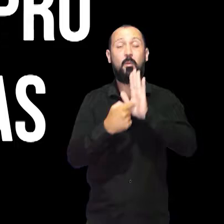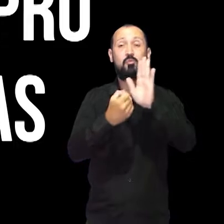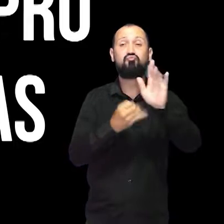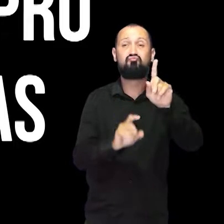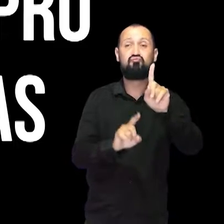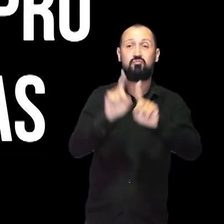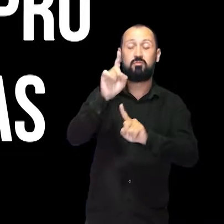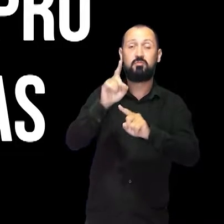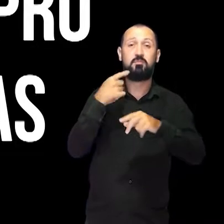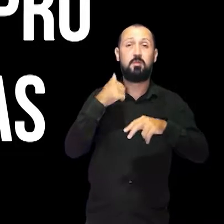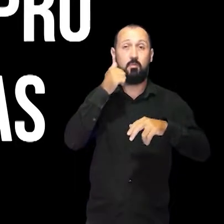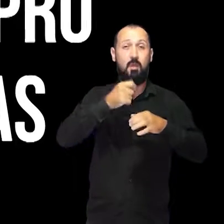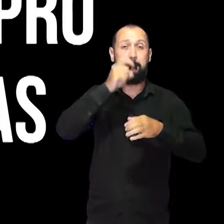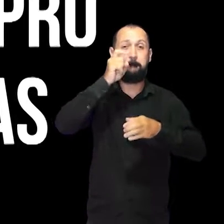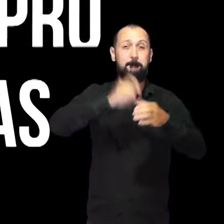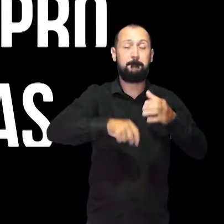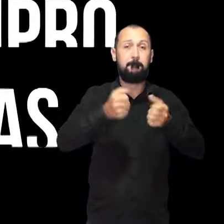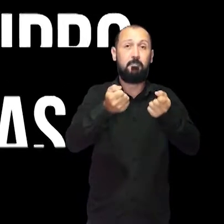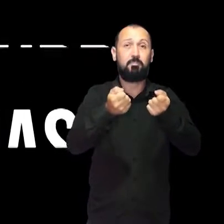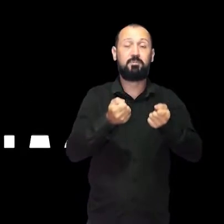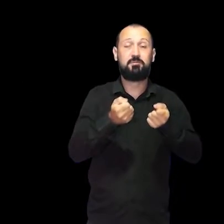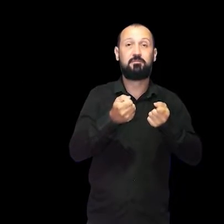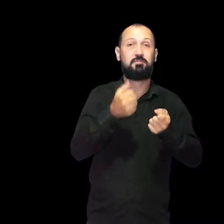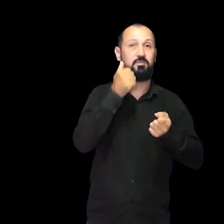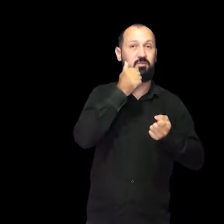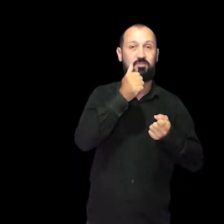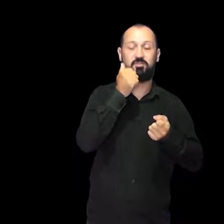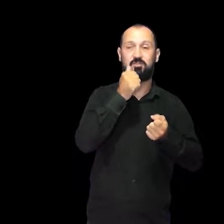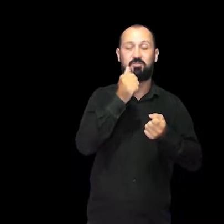de estupro de mulheres indígenas.